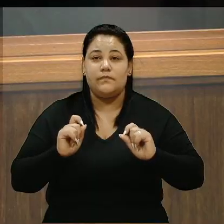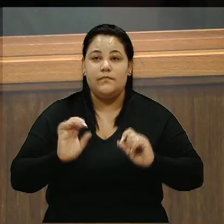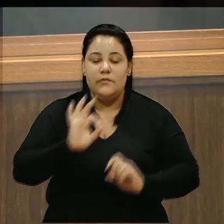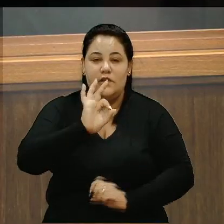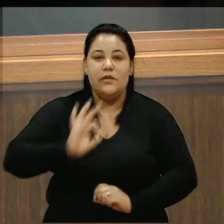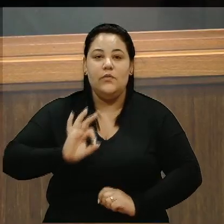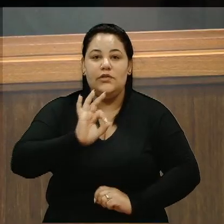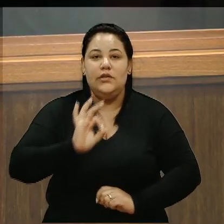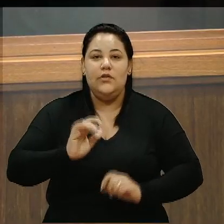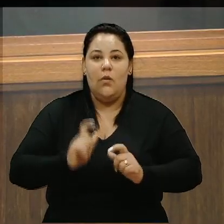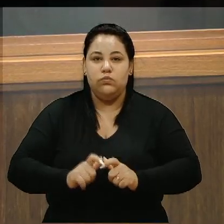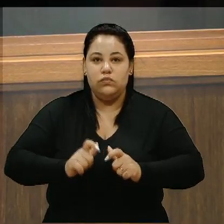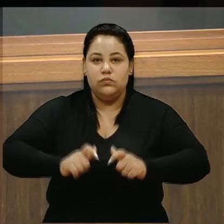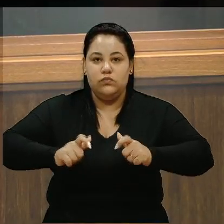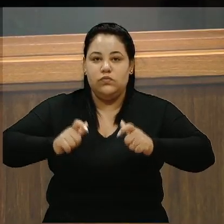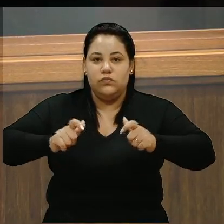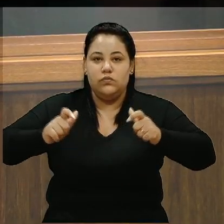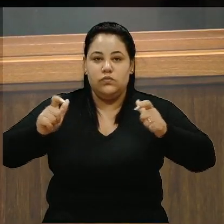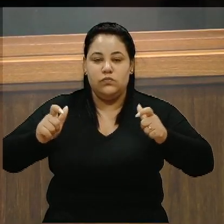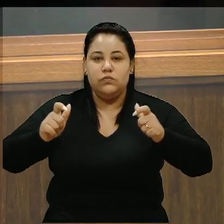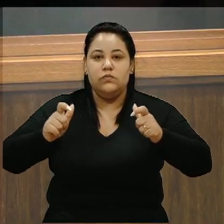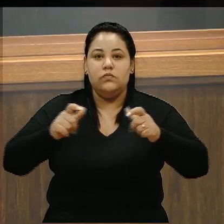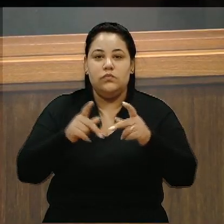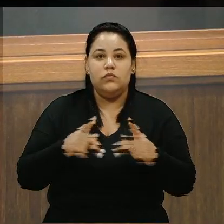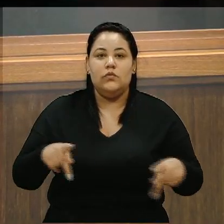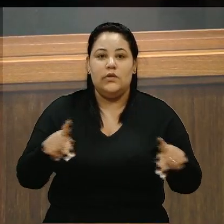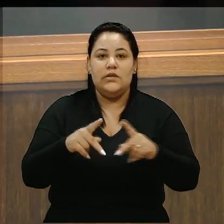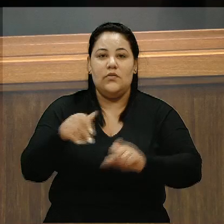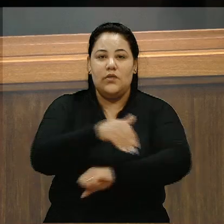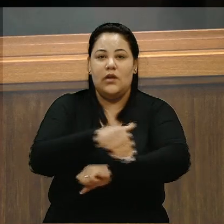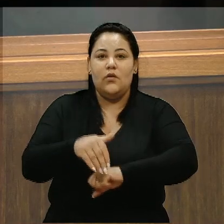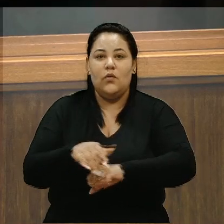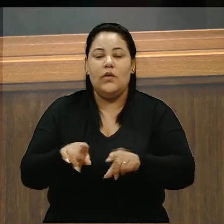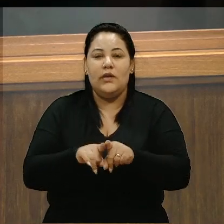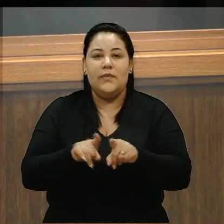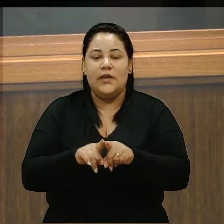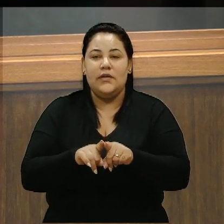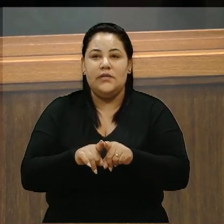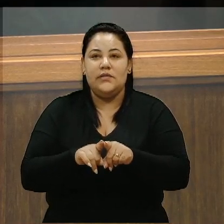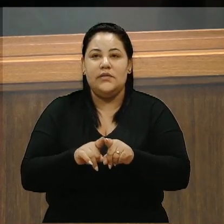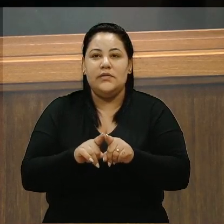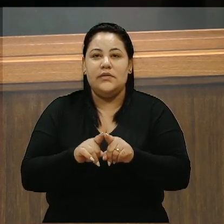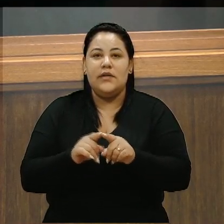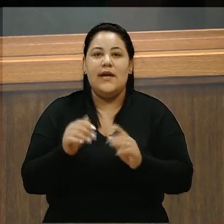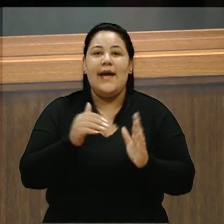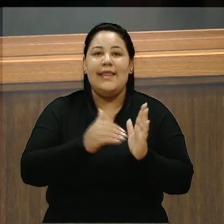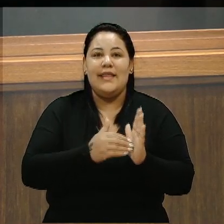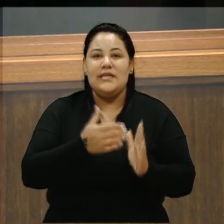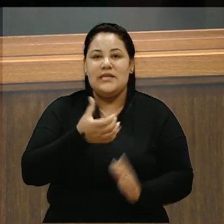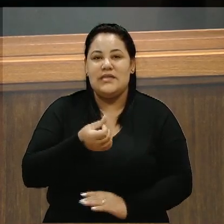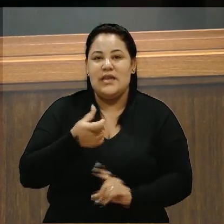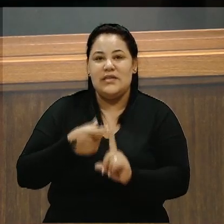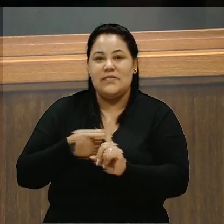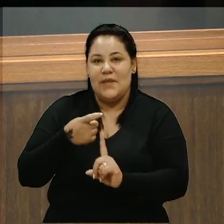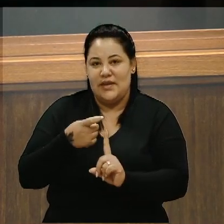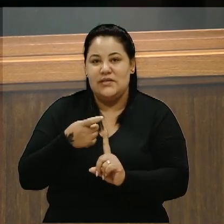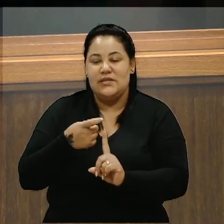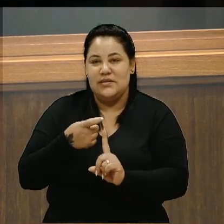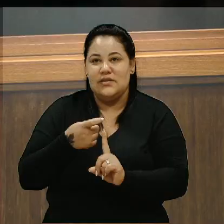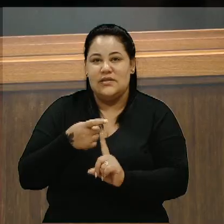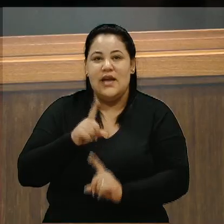de crescimento de população em situação de rua, até 6 meses que estavam na rua, era